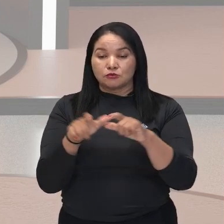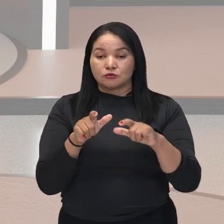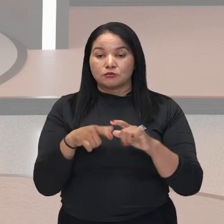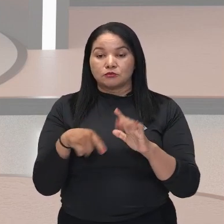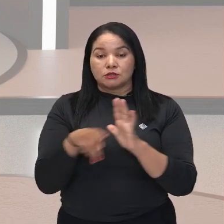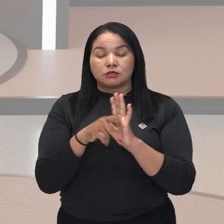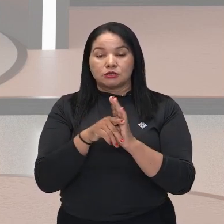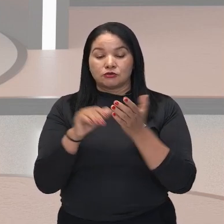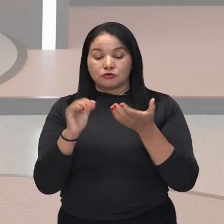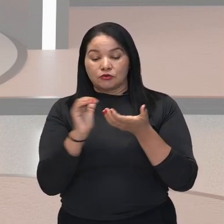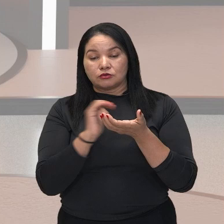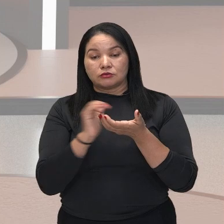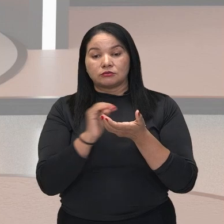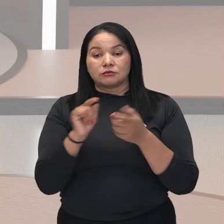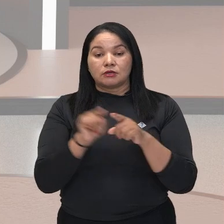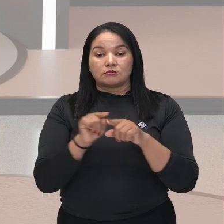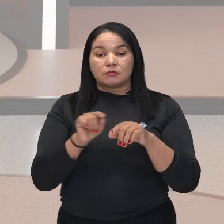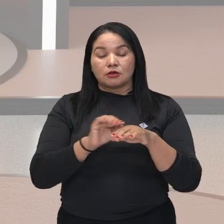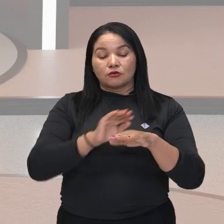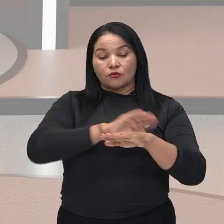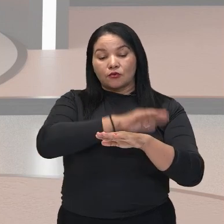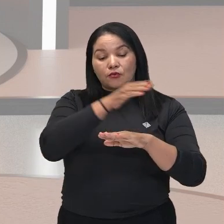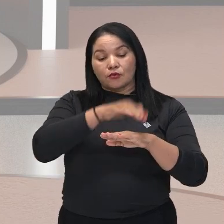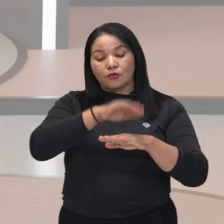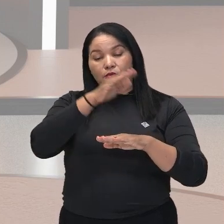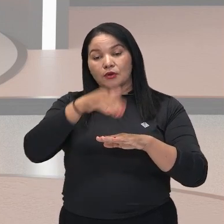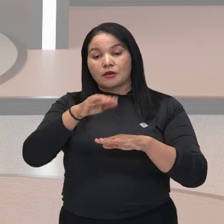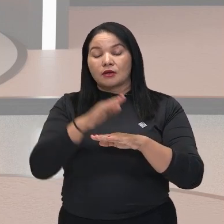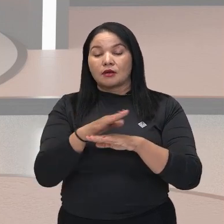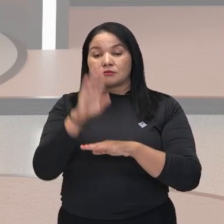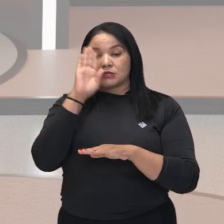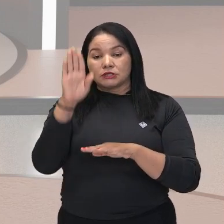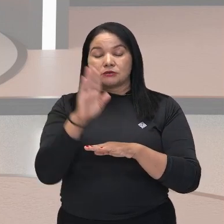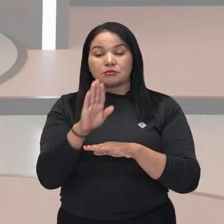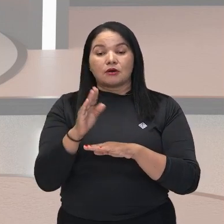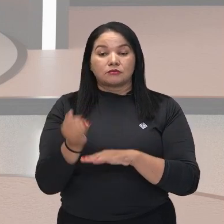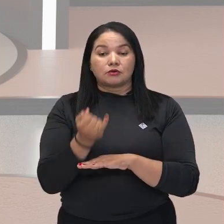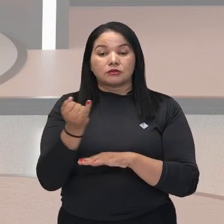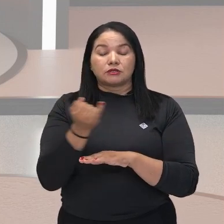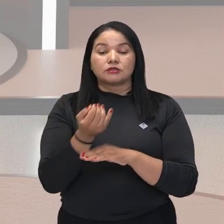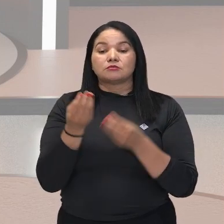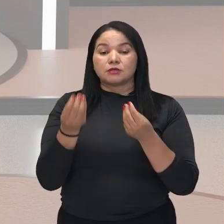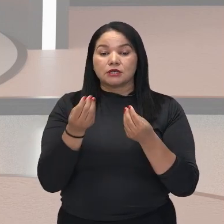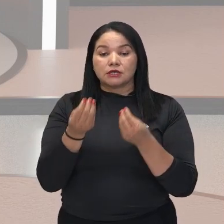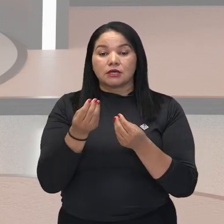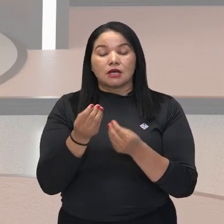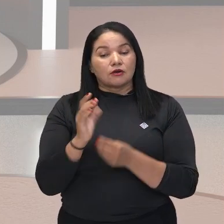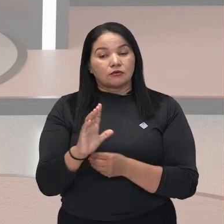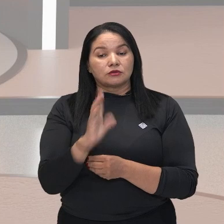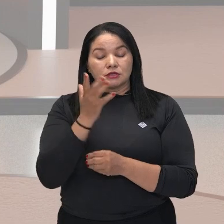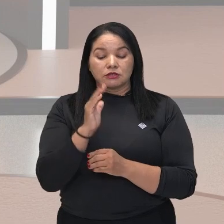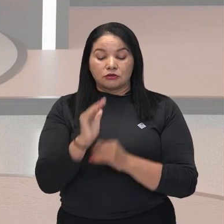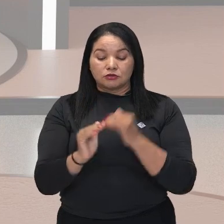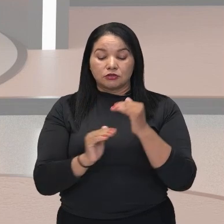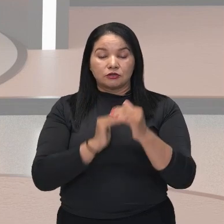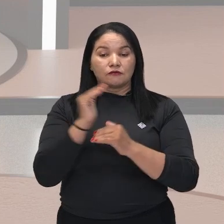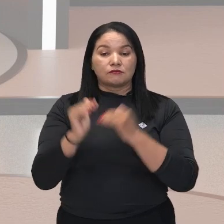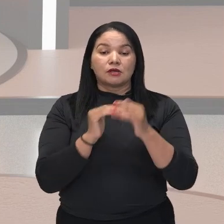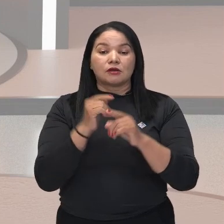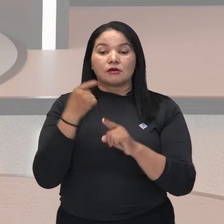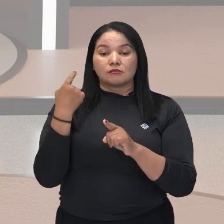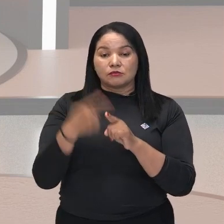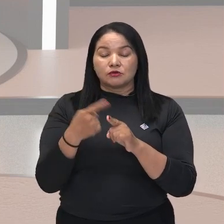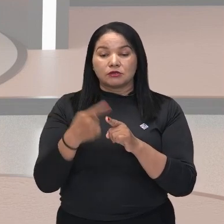E o relevo vai ser um dos principais fatores também para ocorrer esse desenvolvimento por conta, né, da parte